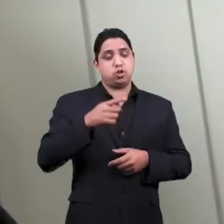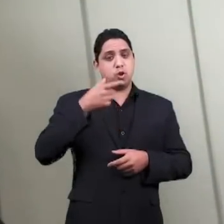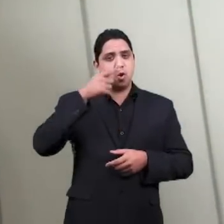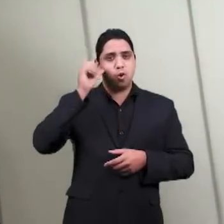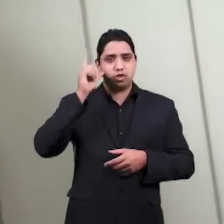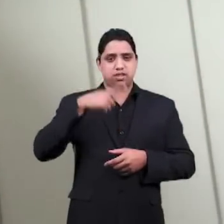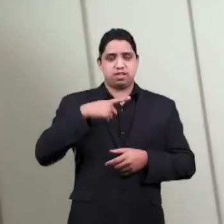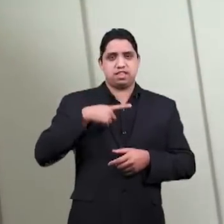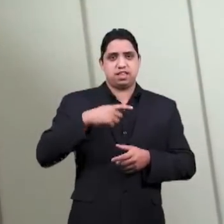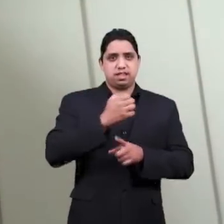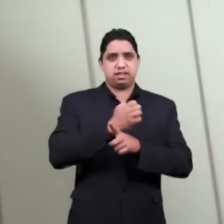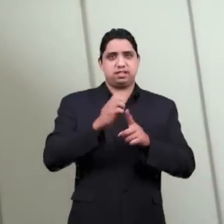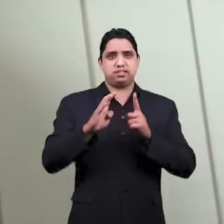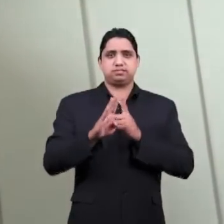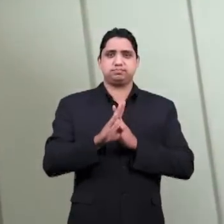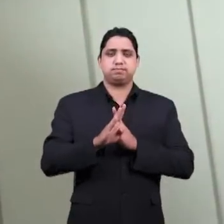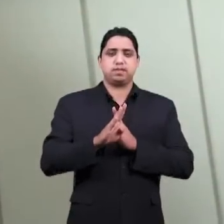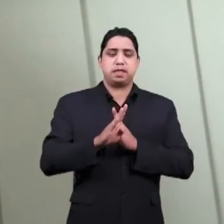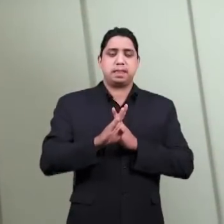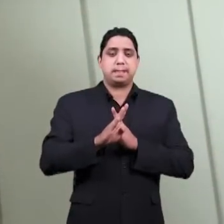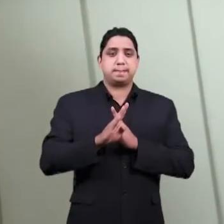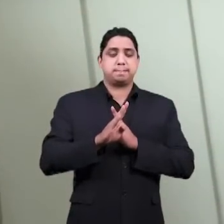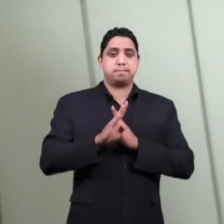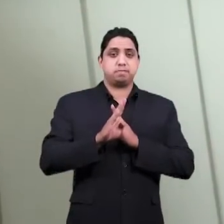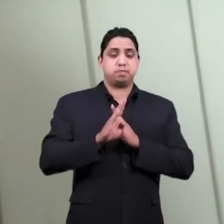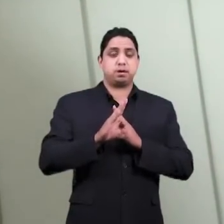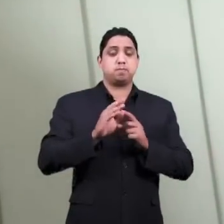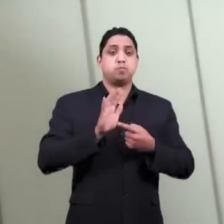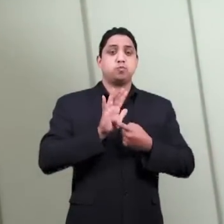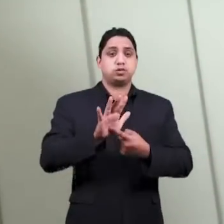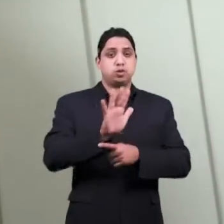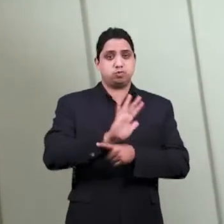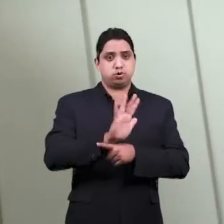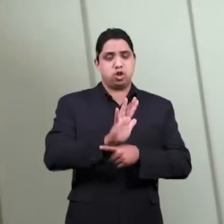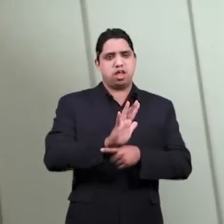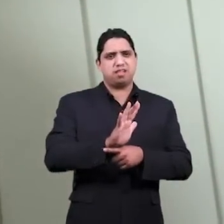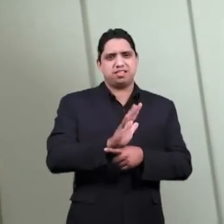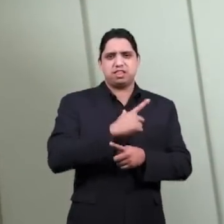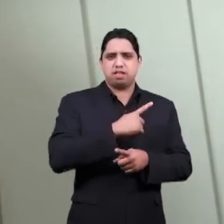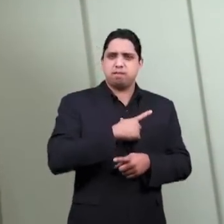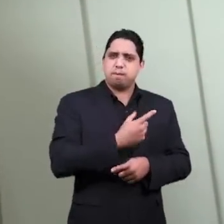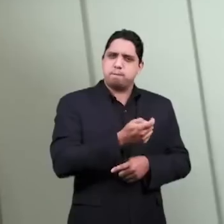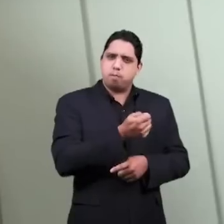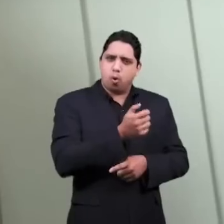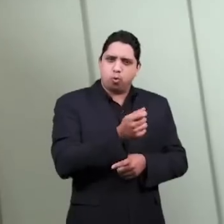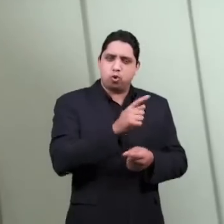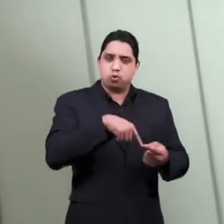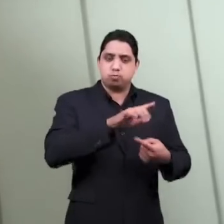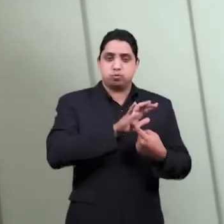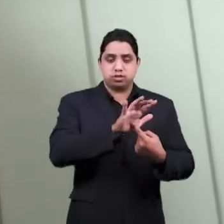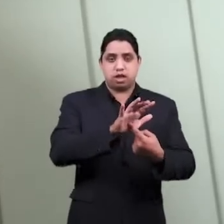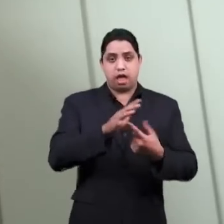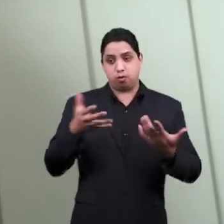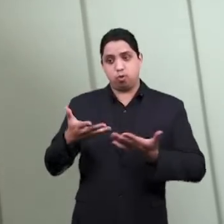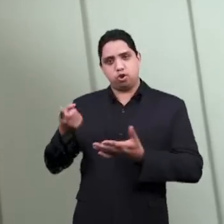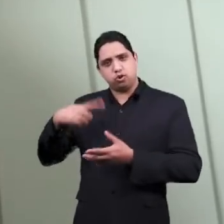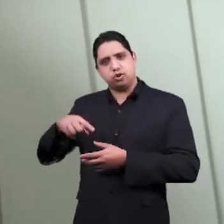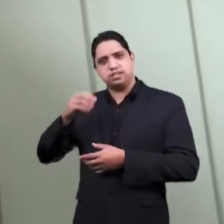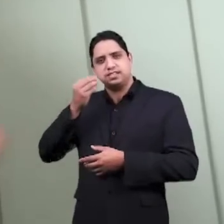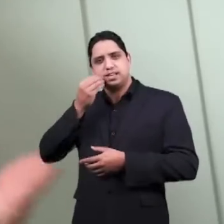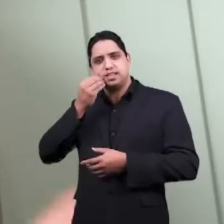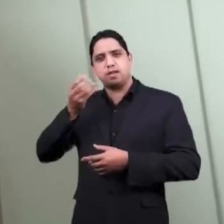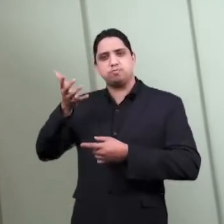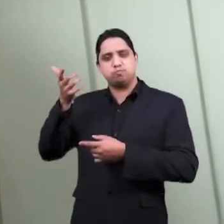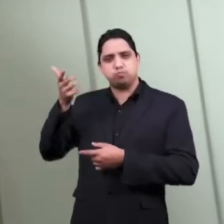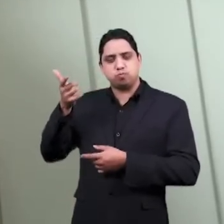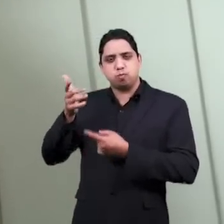ontem na Escola Bíblica Dominical para a transmissão dos vídeos. Foram mais de 100 vídeos, portanto nós não tivemos